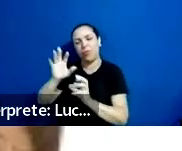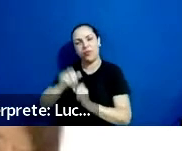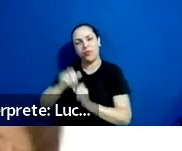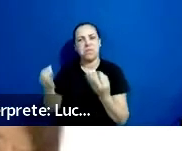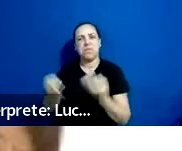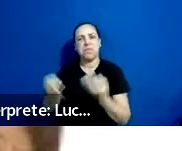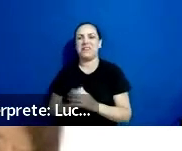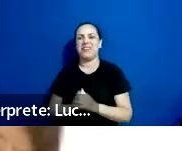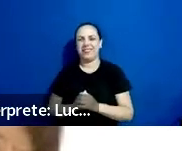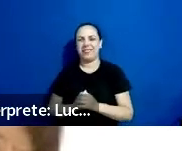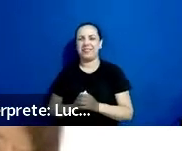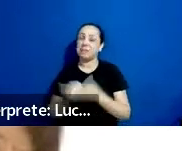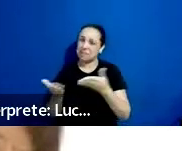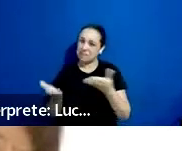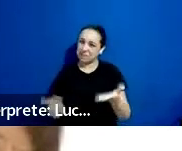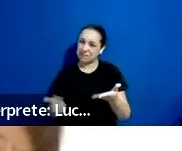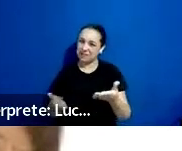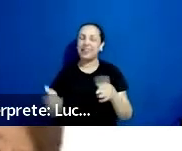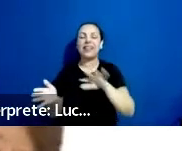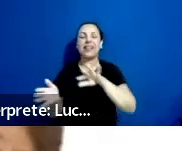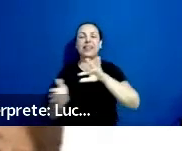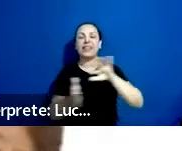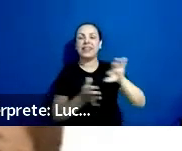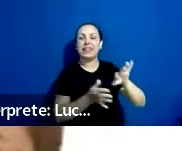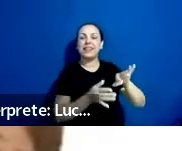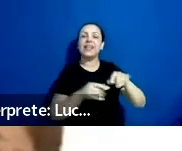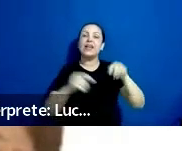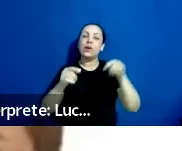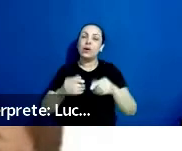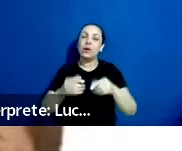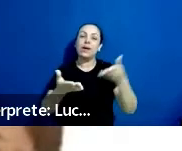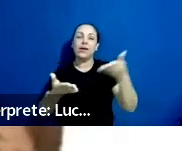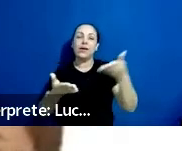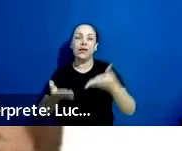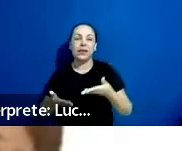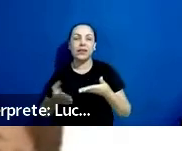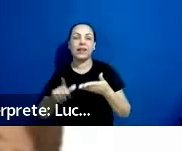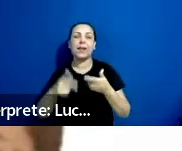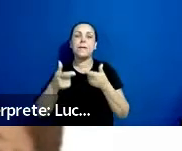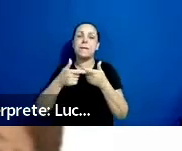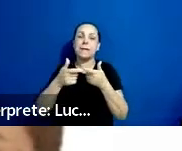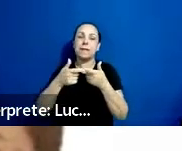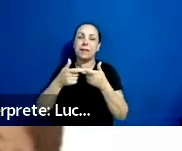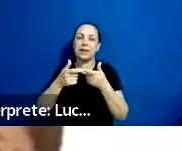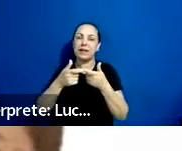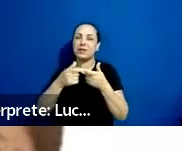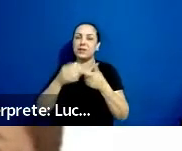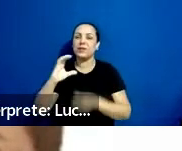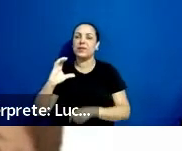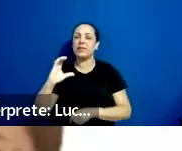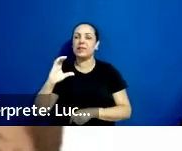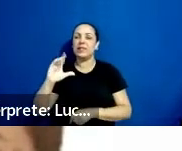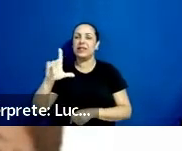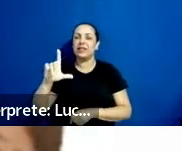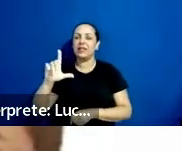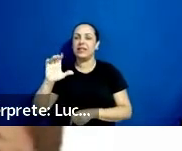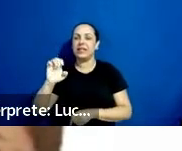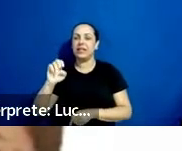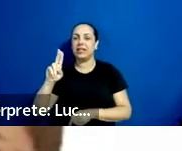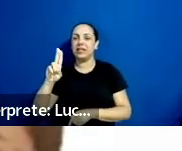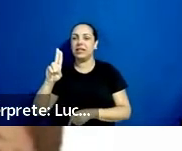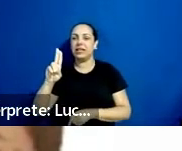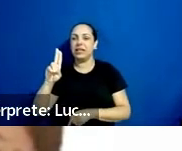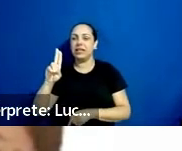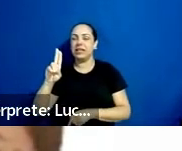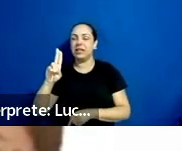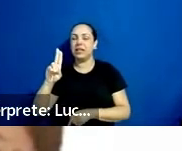Então, eu quero chamar para vocês agora o Dr. Kleuber Borges, que vai continuar essa apresentação, vai explicar, a gente